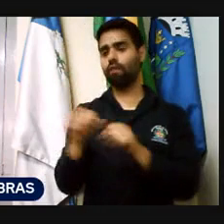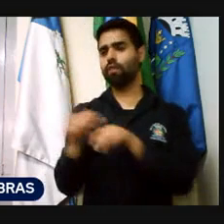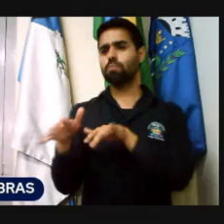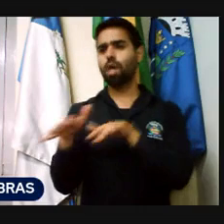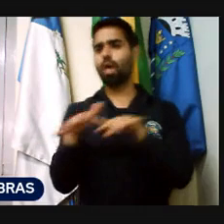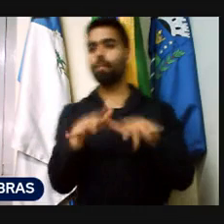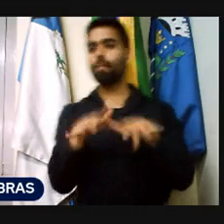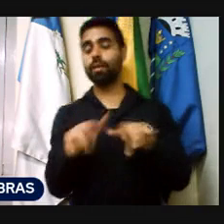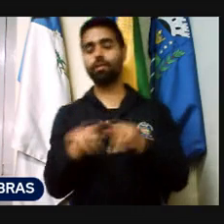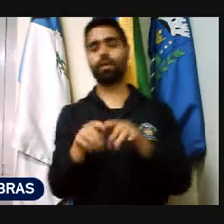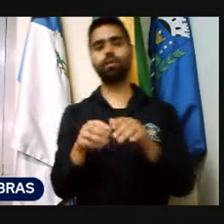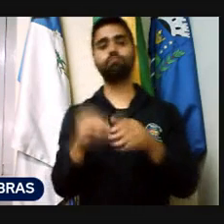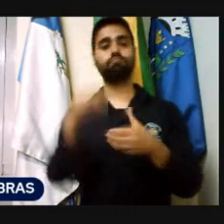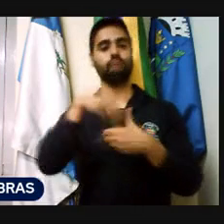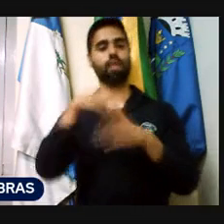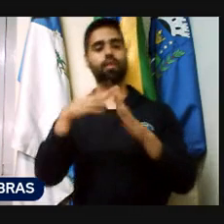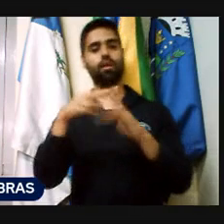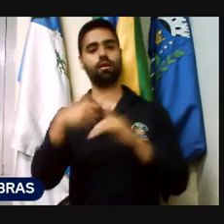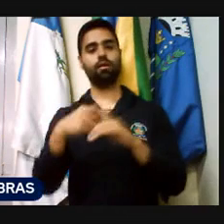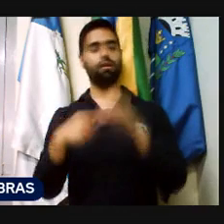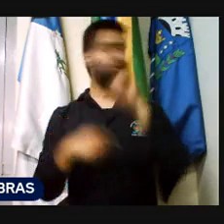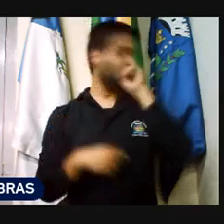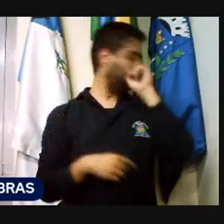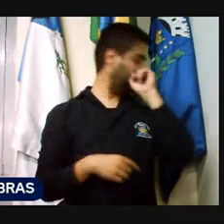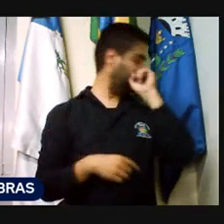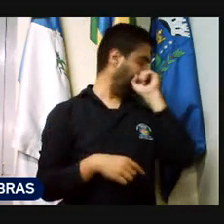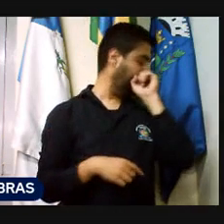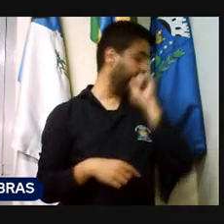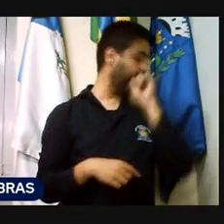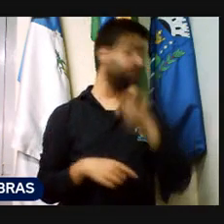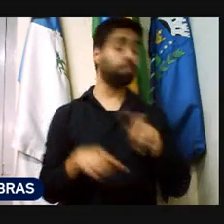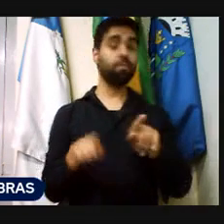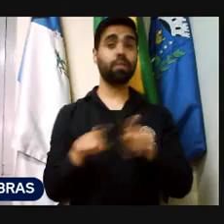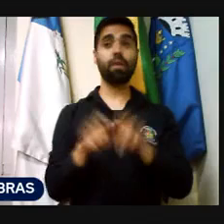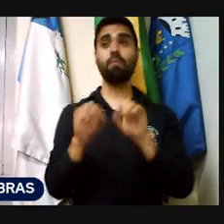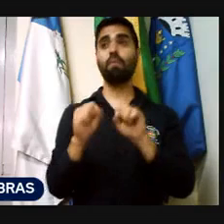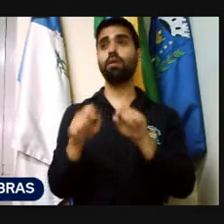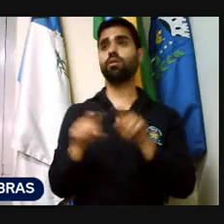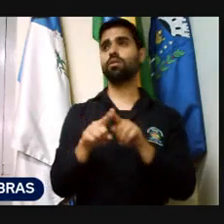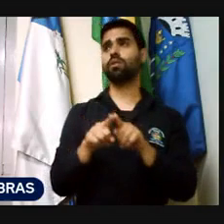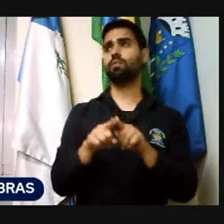nas paróquias, né? Inclusive, a gente pode estender também a paróquia lá de